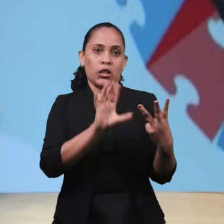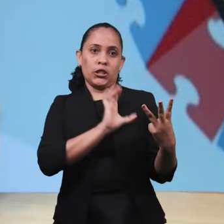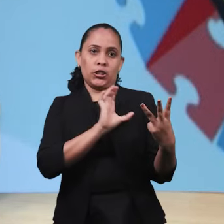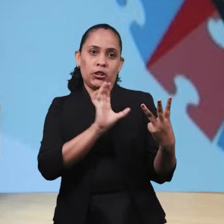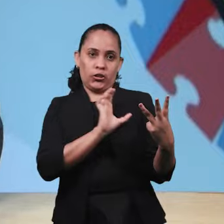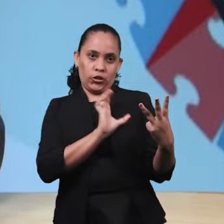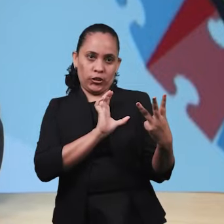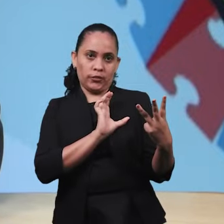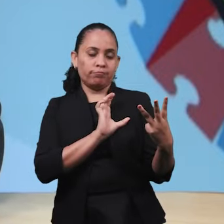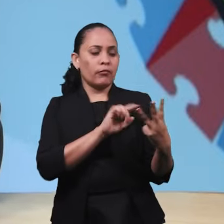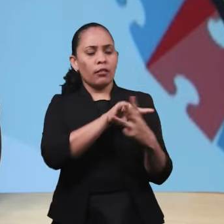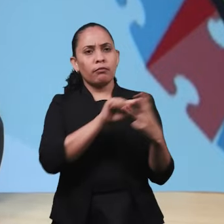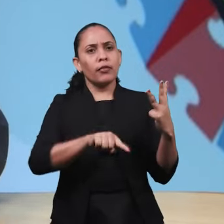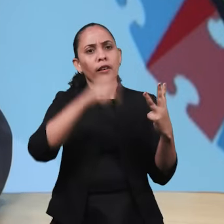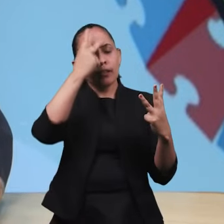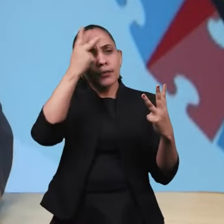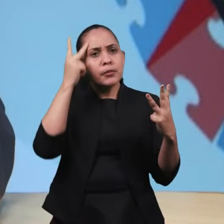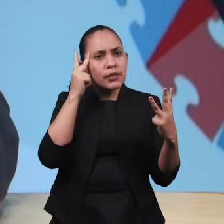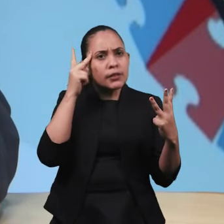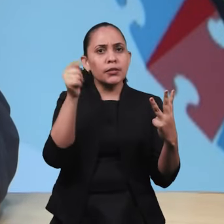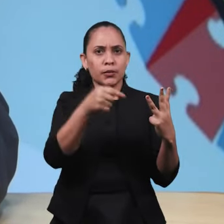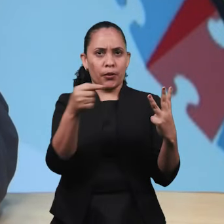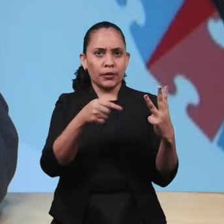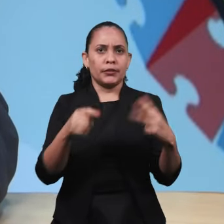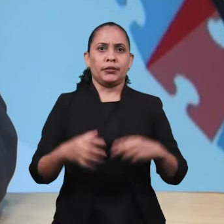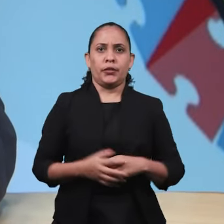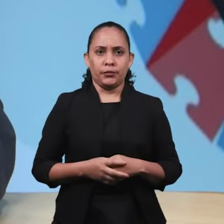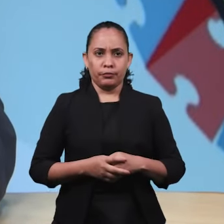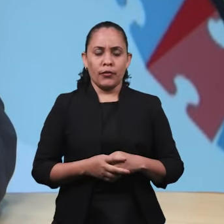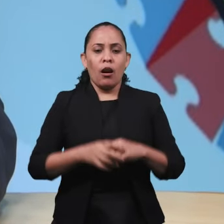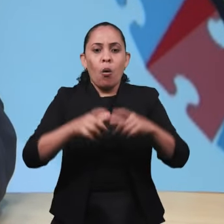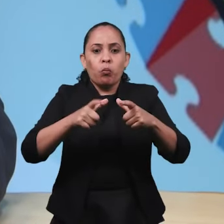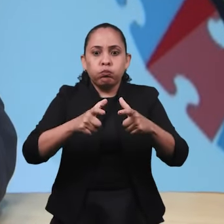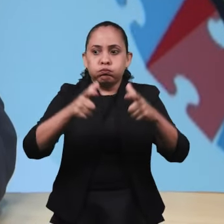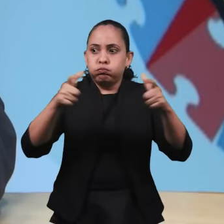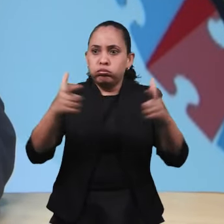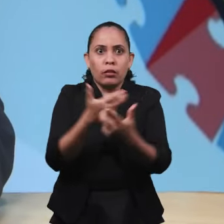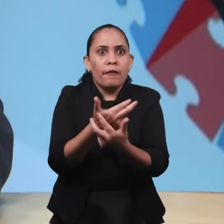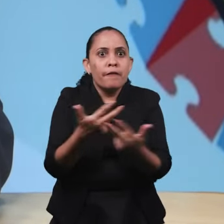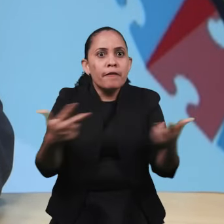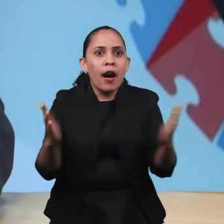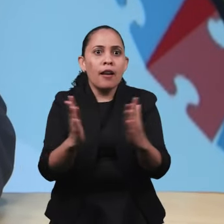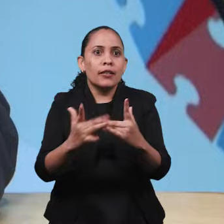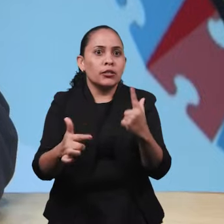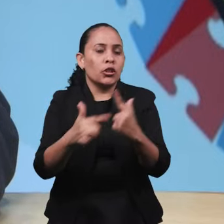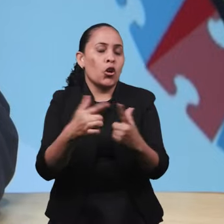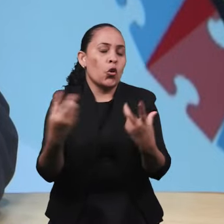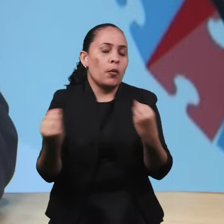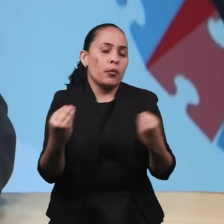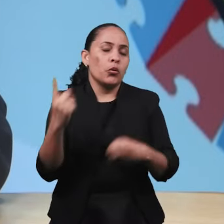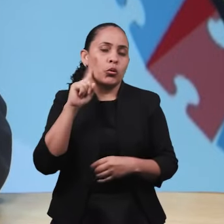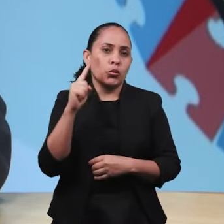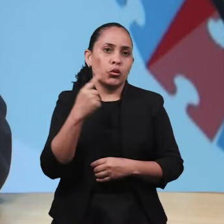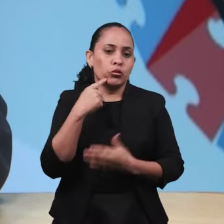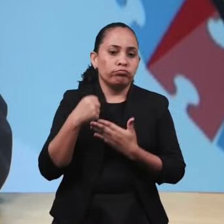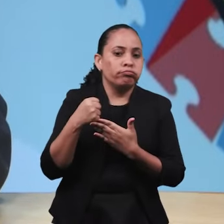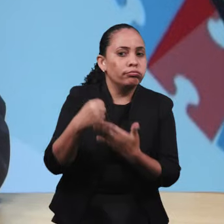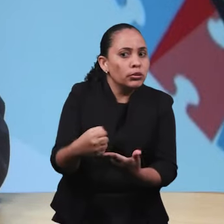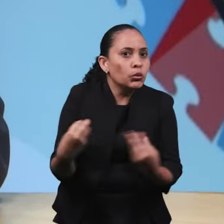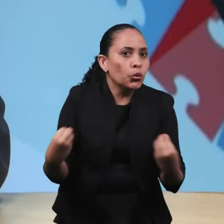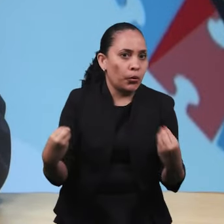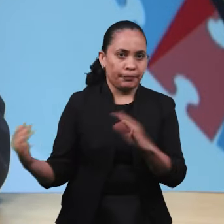Mas 3 pessoas para um número enorme de igrejas, realmente não tinha como os surdos serem bem atendidos da forma como eles